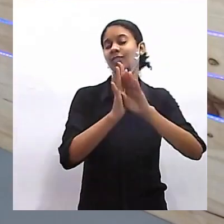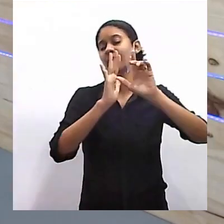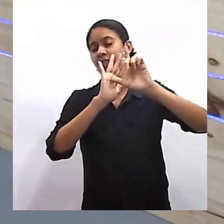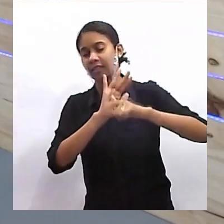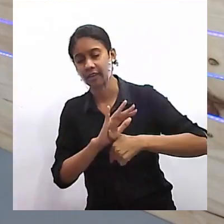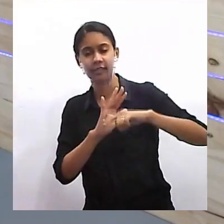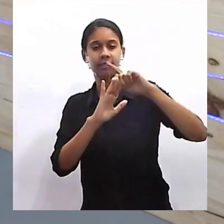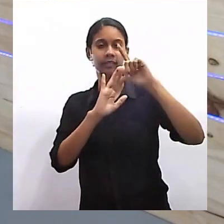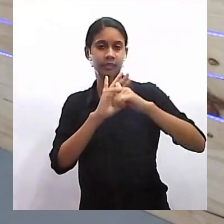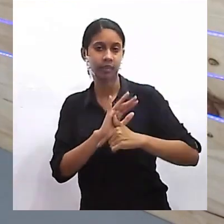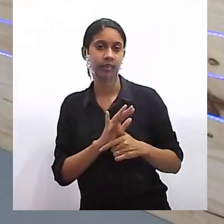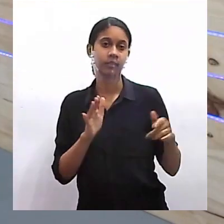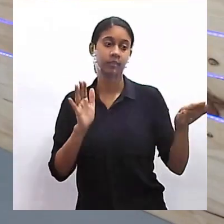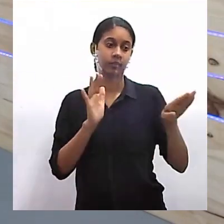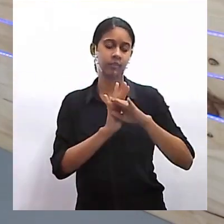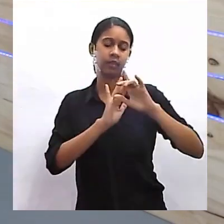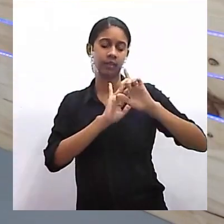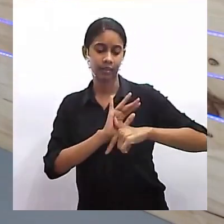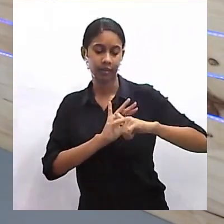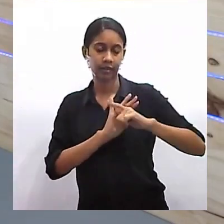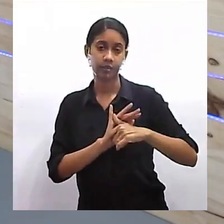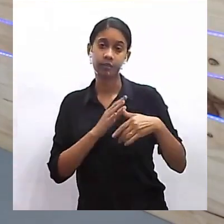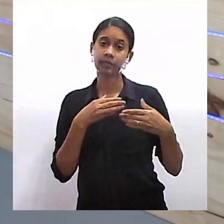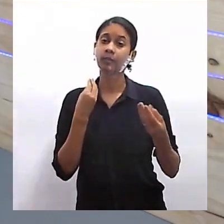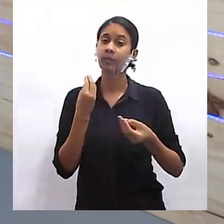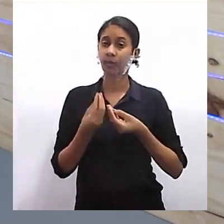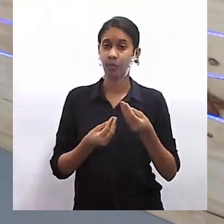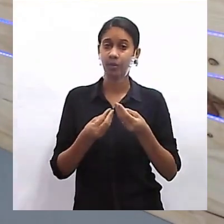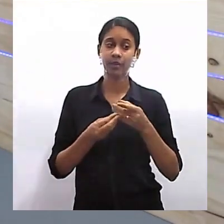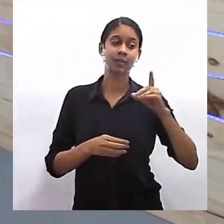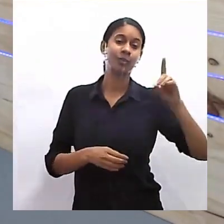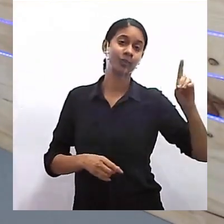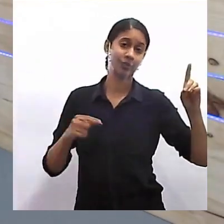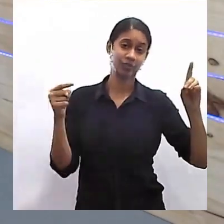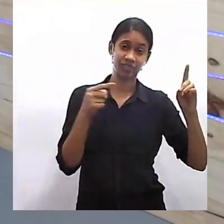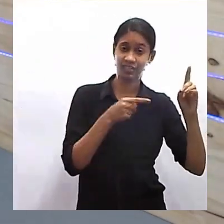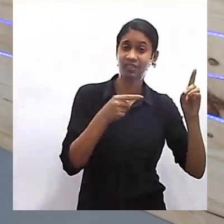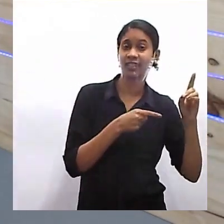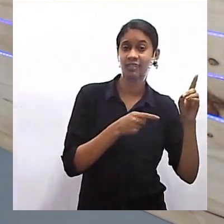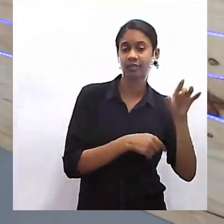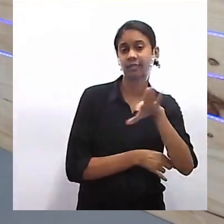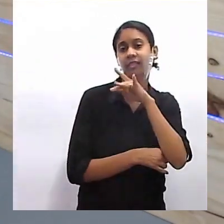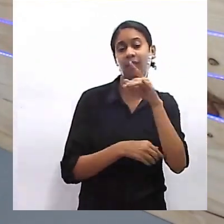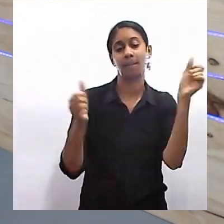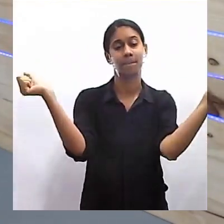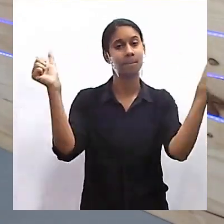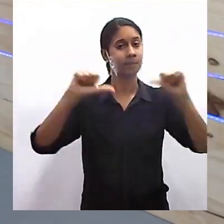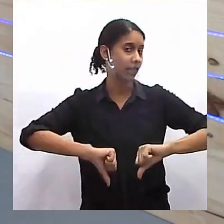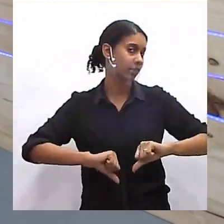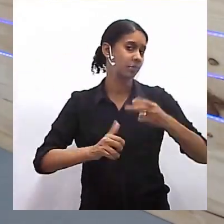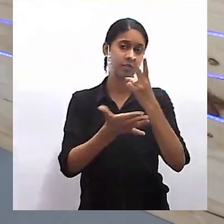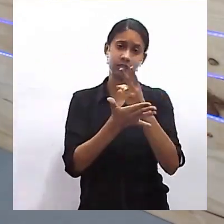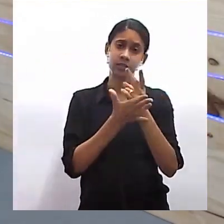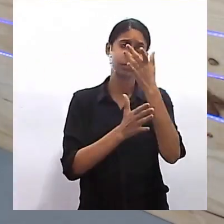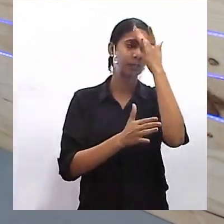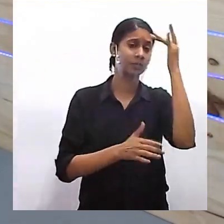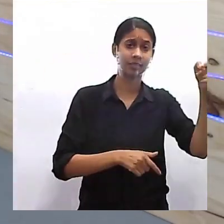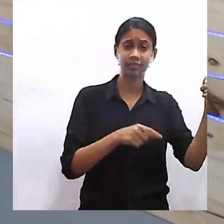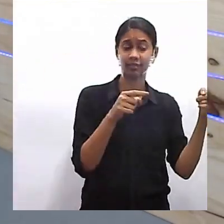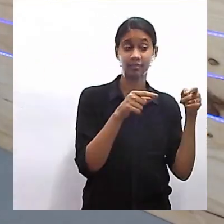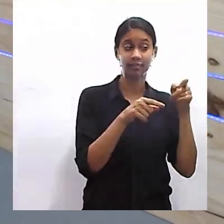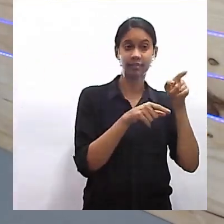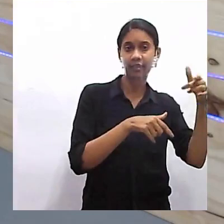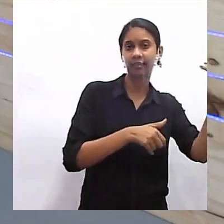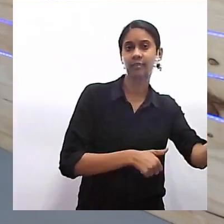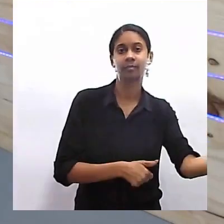janela. Ou seja, o nível de serviço daquele cliente para mim tá ruim, tá péssimo, porque toda vez tem alguém me ligar para eu